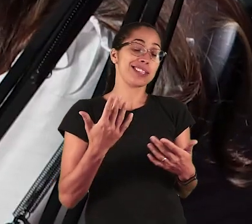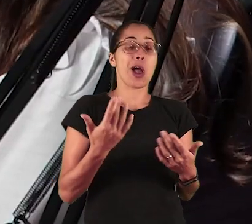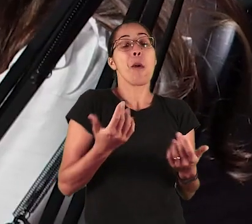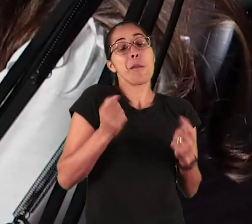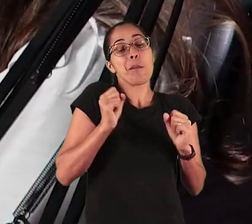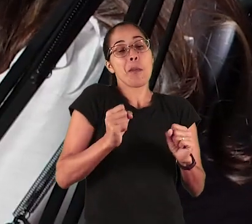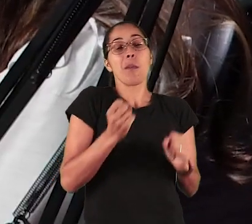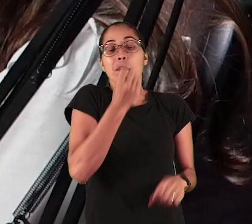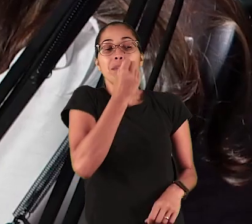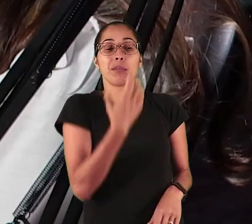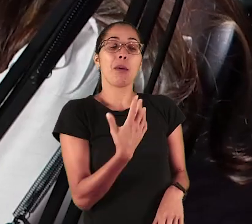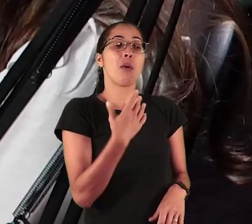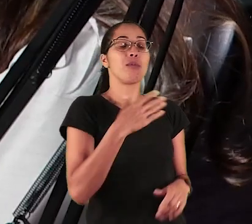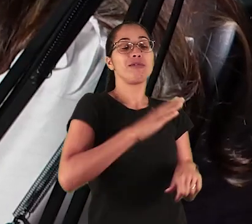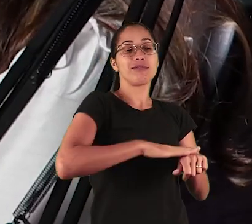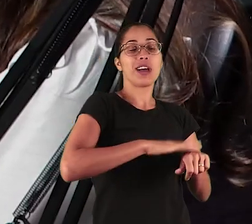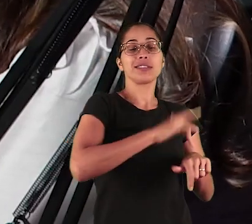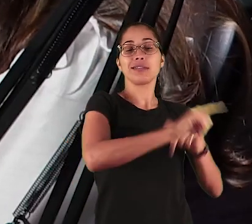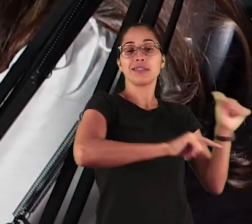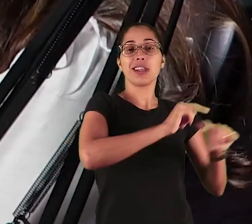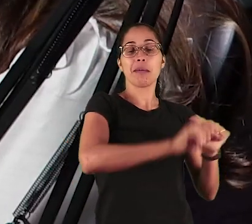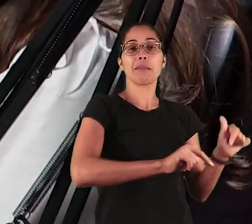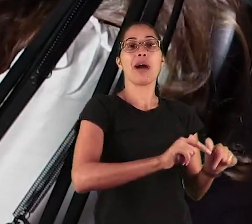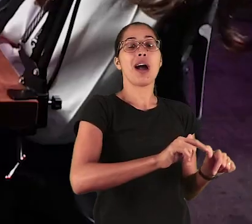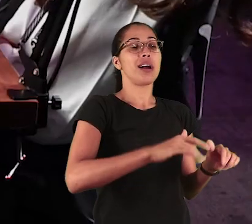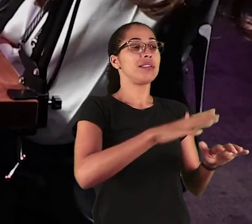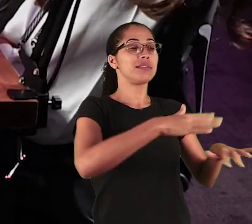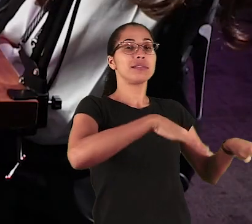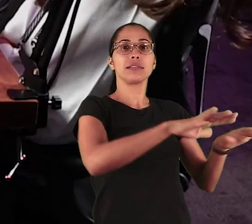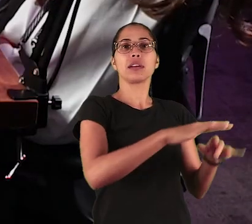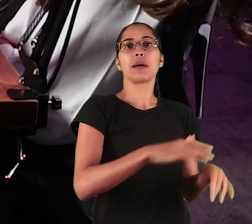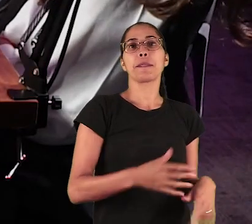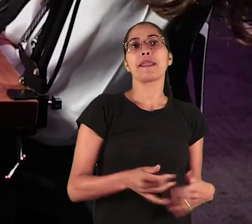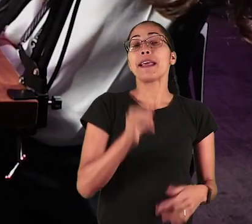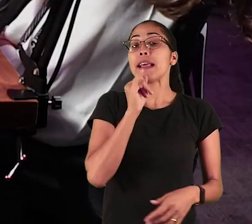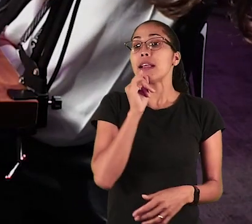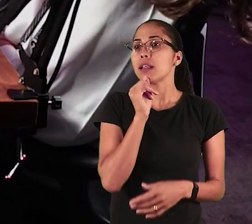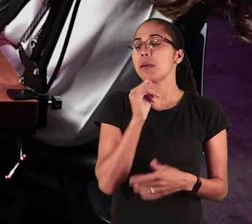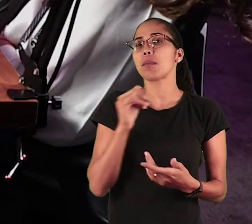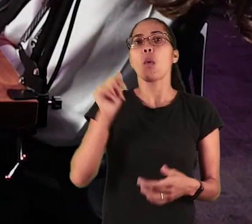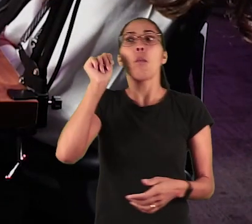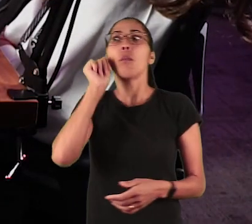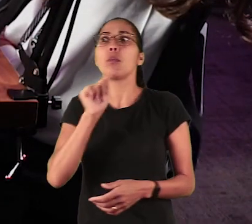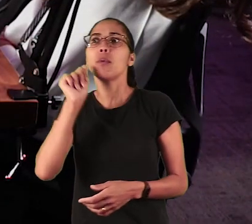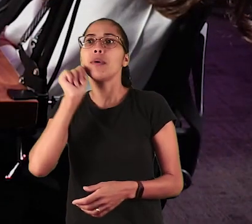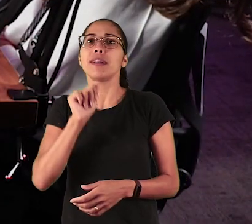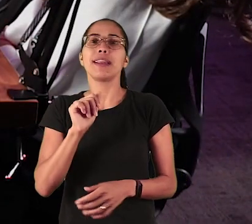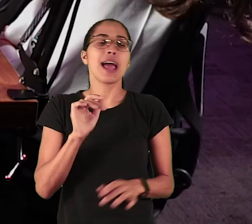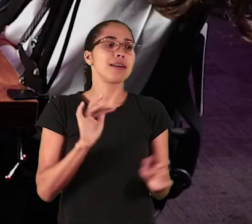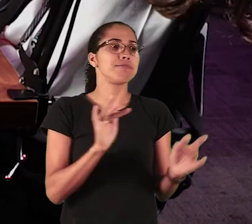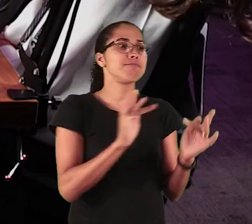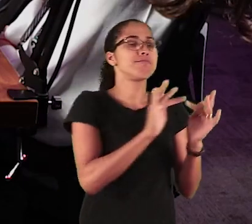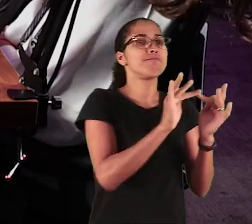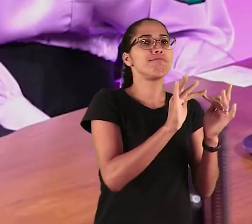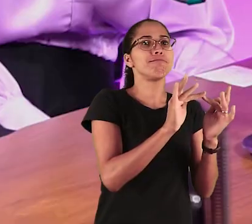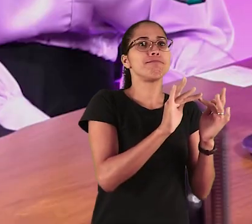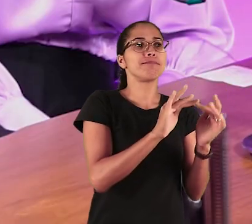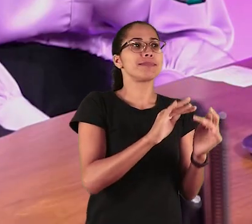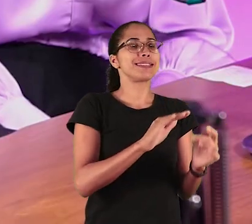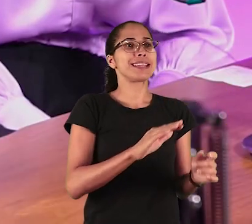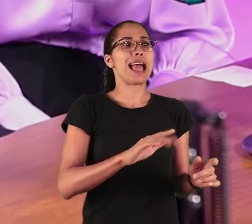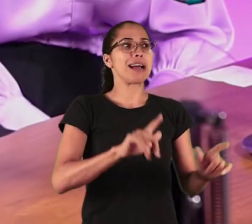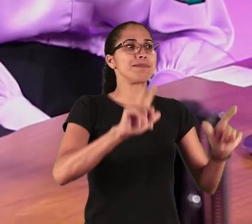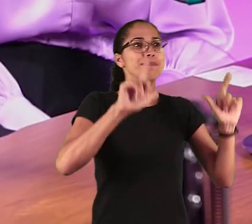no seu site mais mulheres no consumo e varejo e você não quebra esses vieses porque onde as mulheres se identificam e se sentem